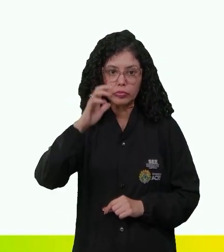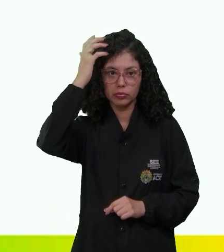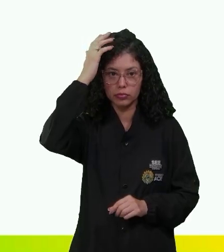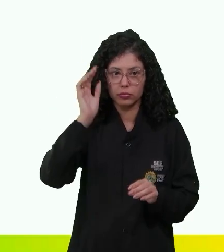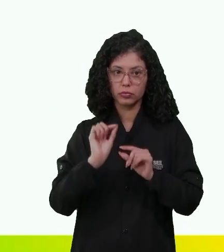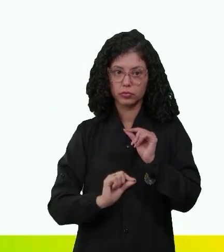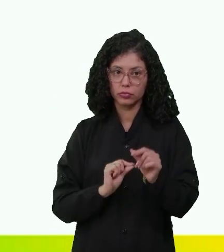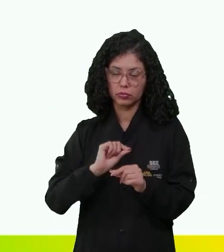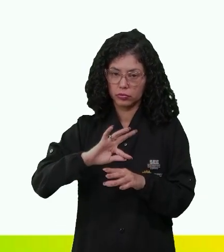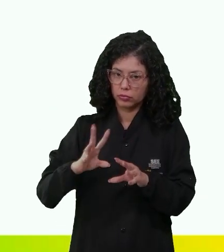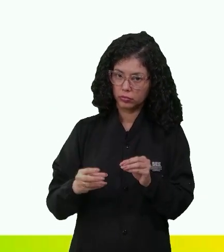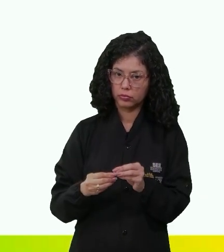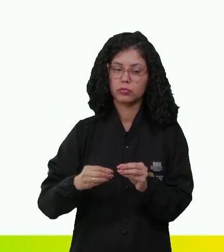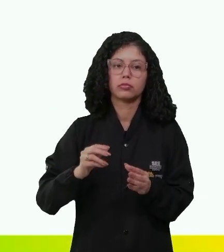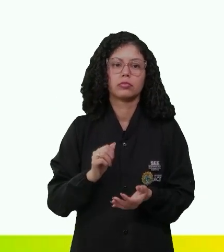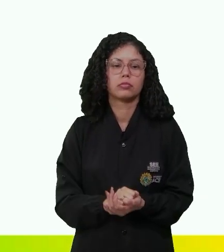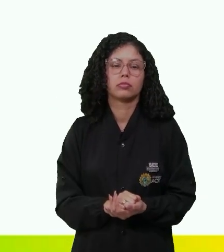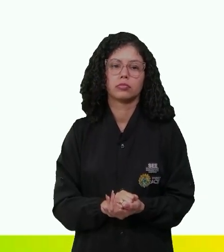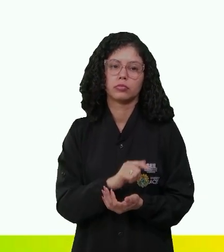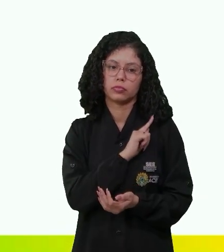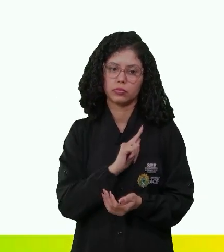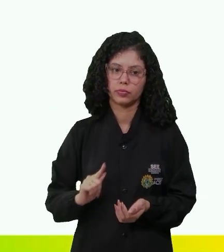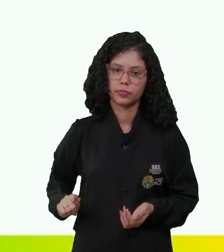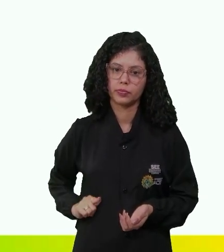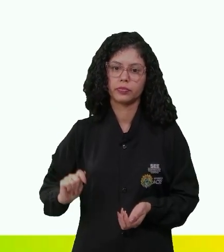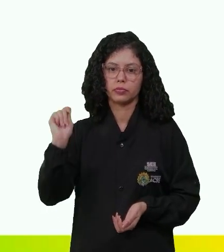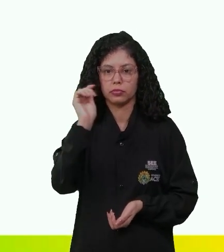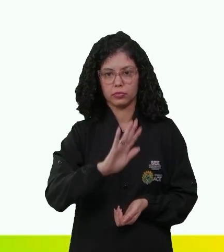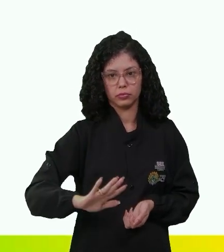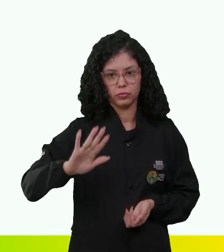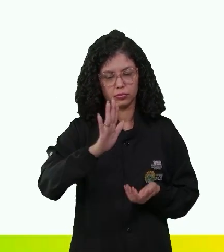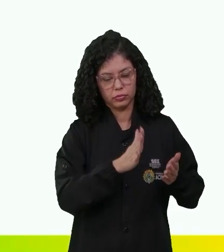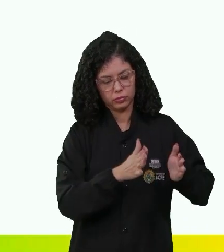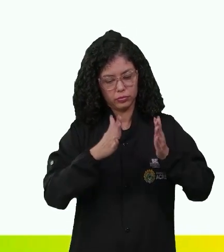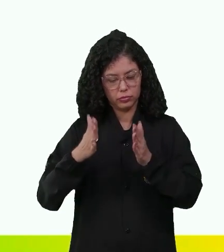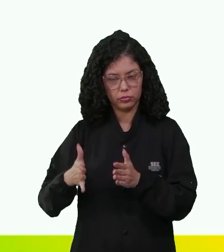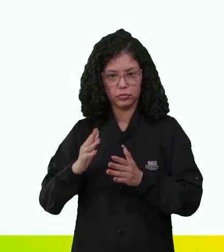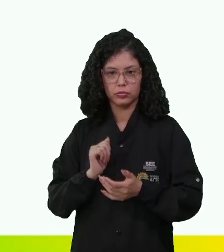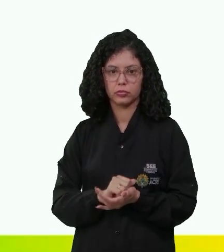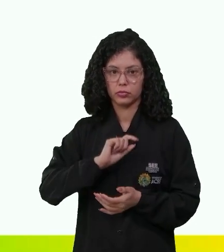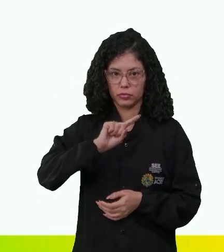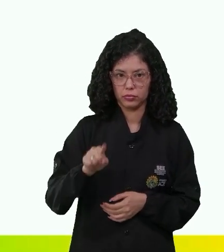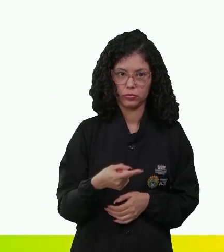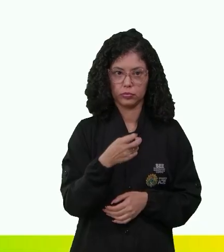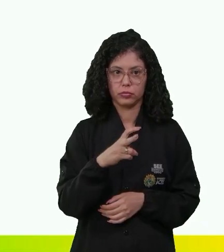fez? Implantou o governo geral a partir de